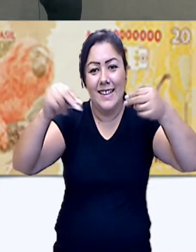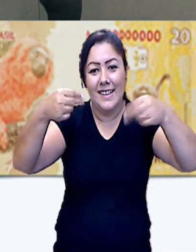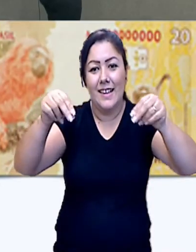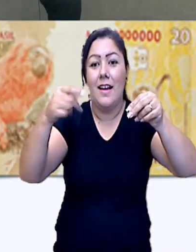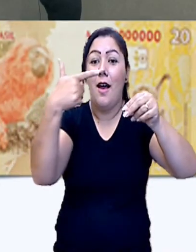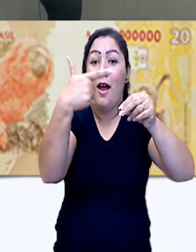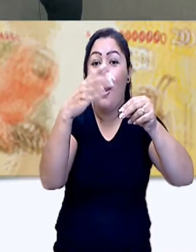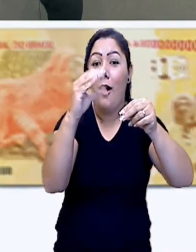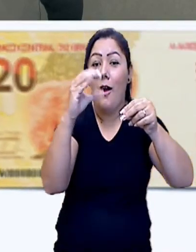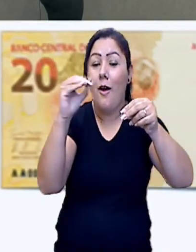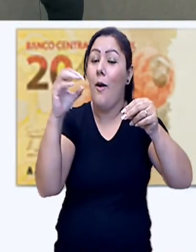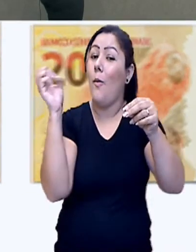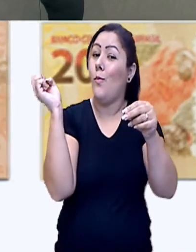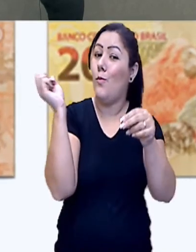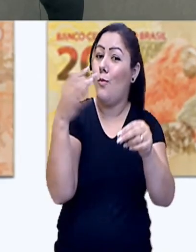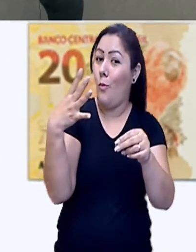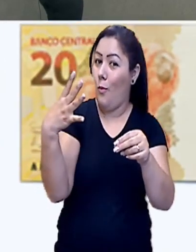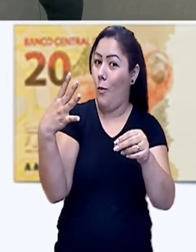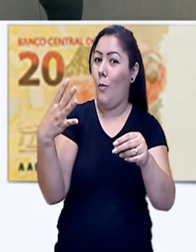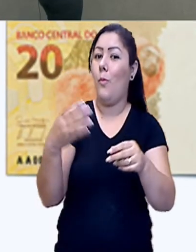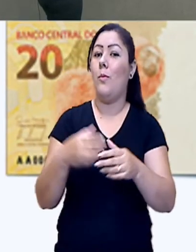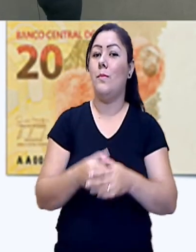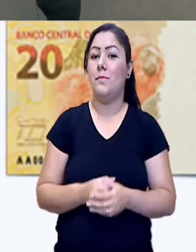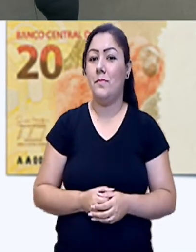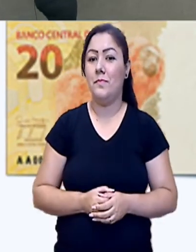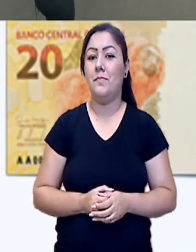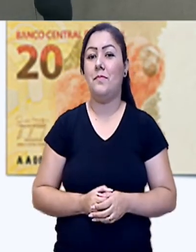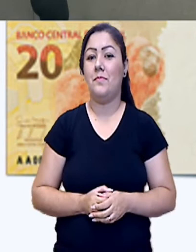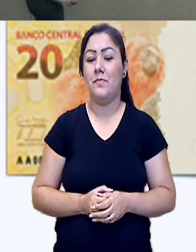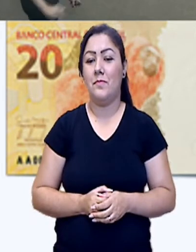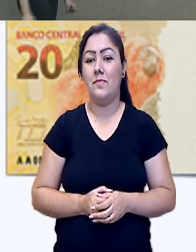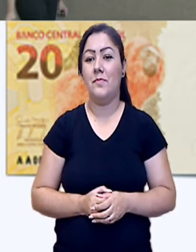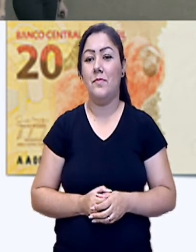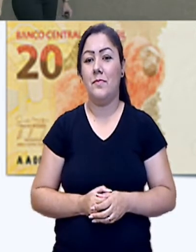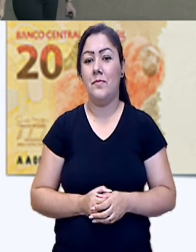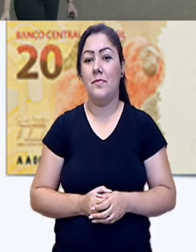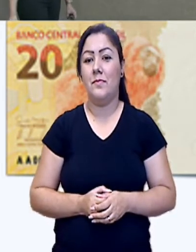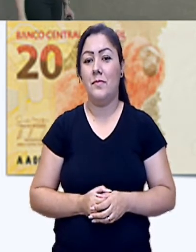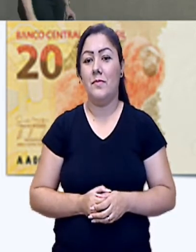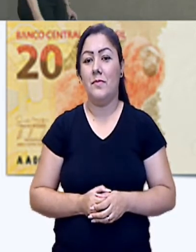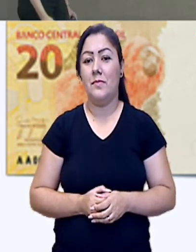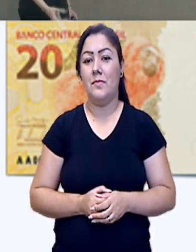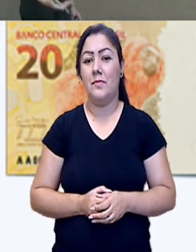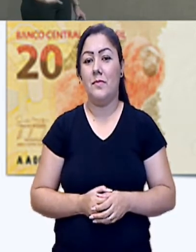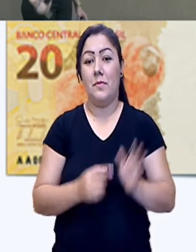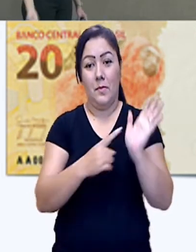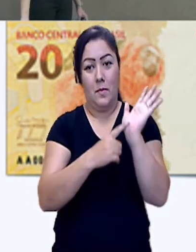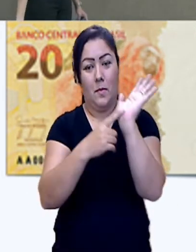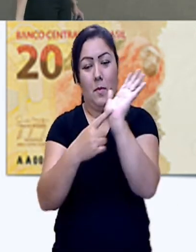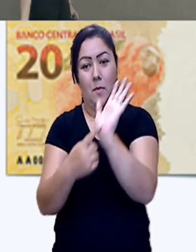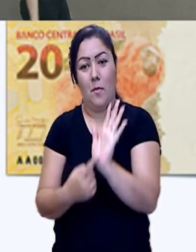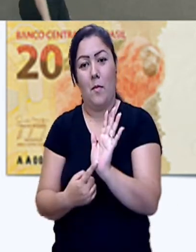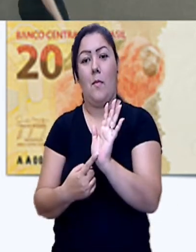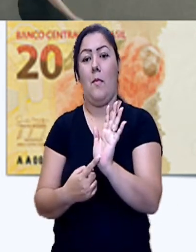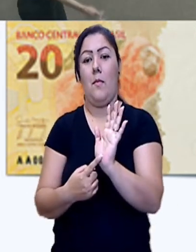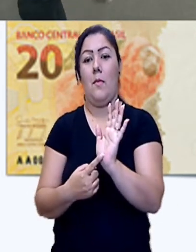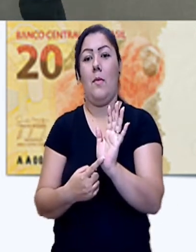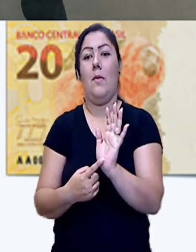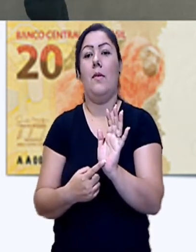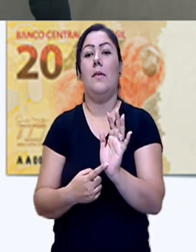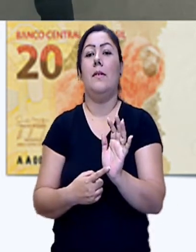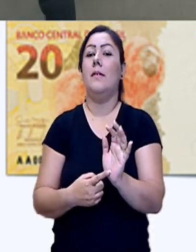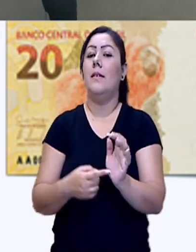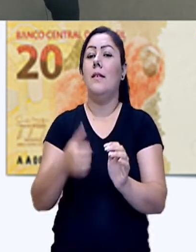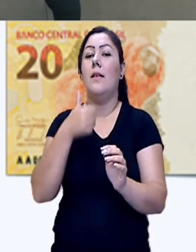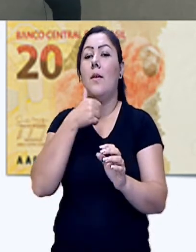reais. Olha. Aqui, né, mostrando o dinheiro que Carla juntou. Então,